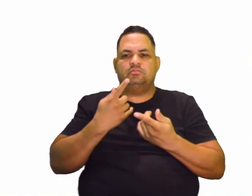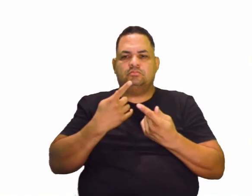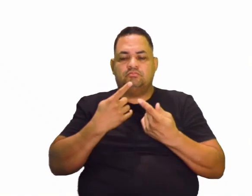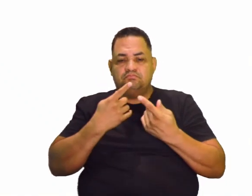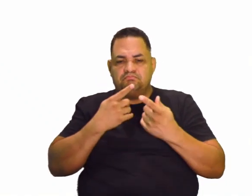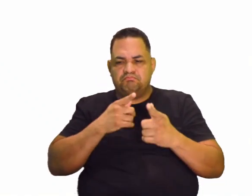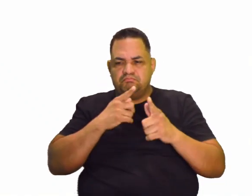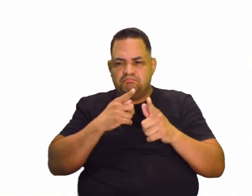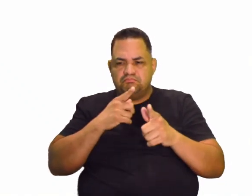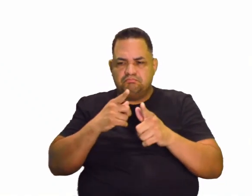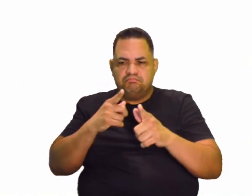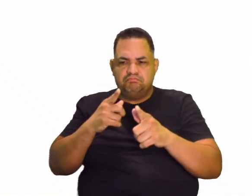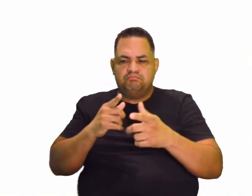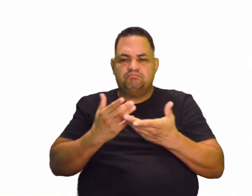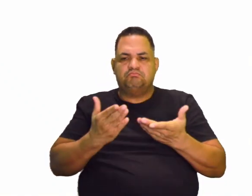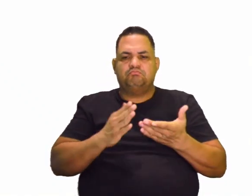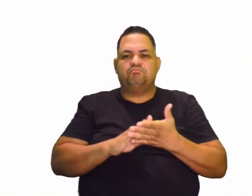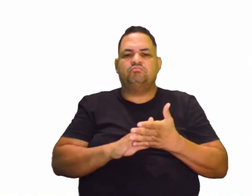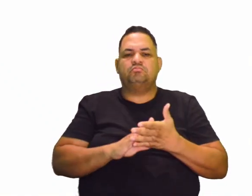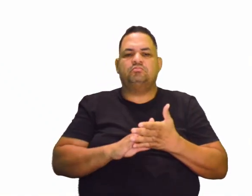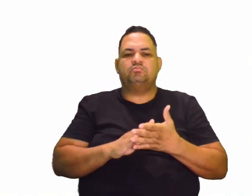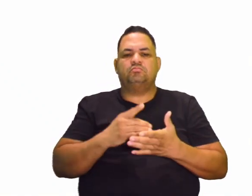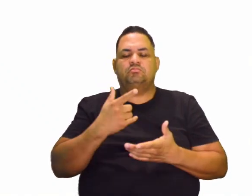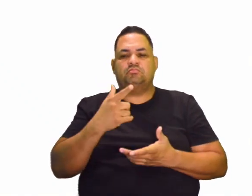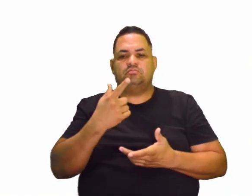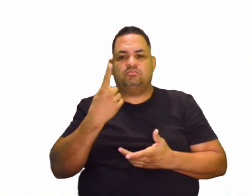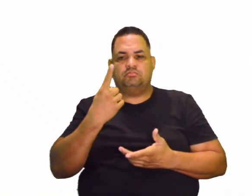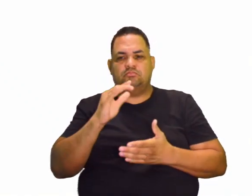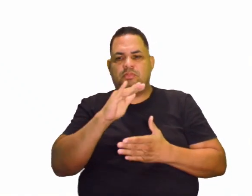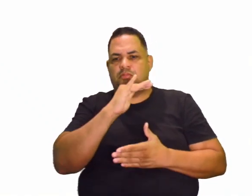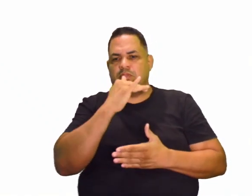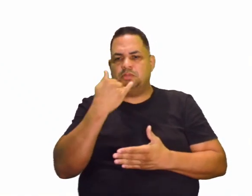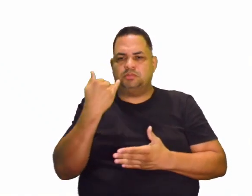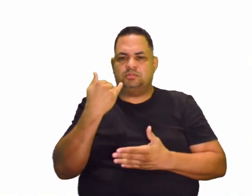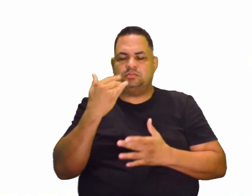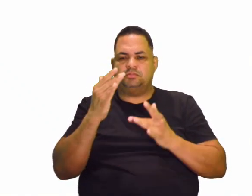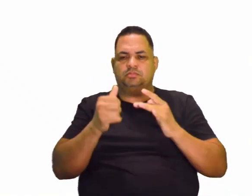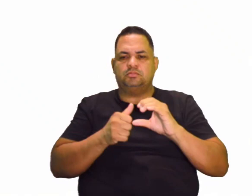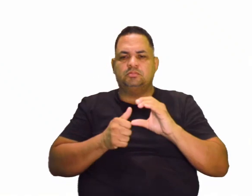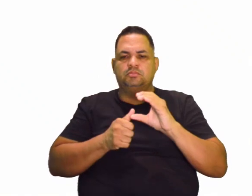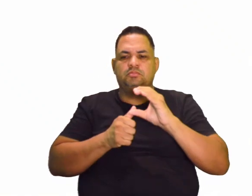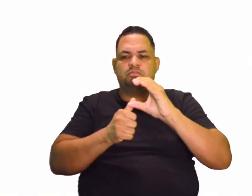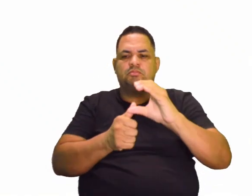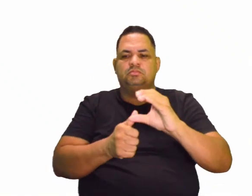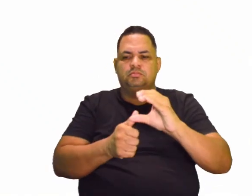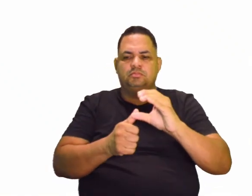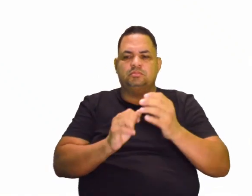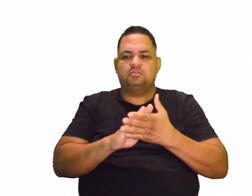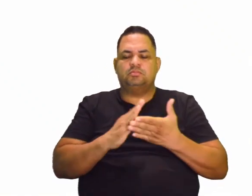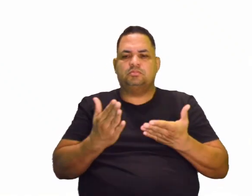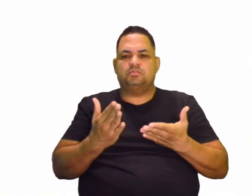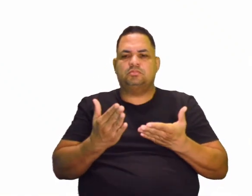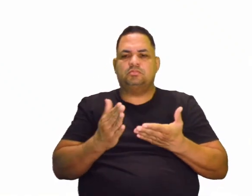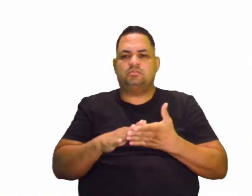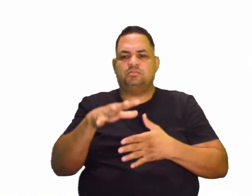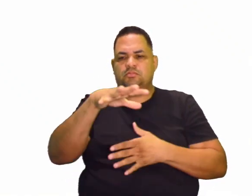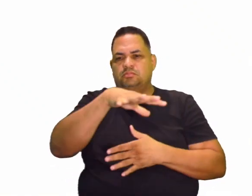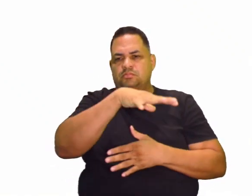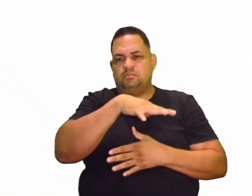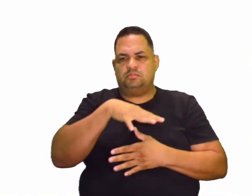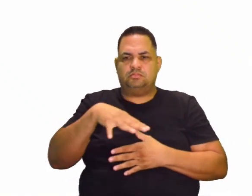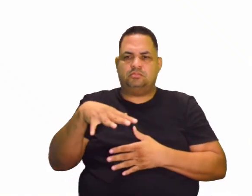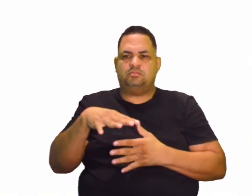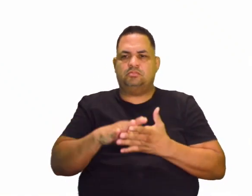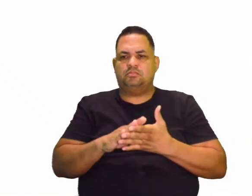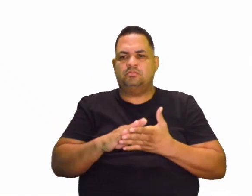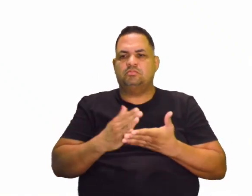sobre cristãos sendo aqui mortos, né? Sendo mortos aqui em arena pública.